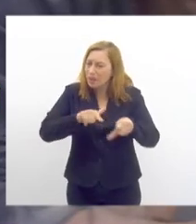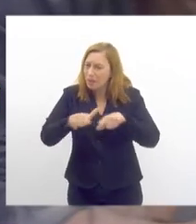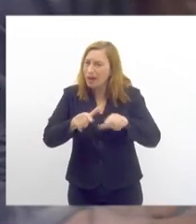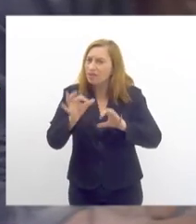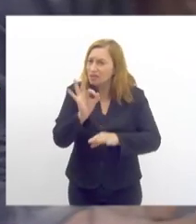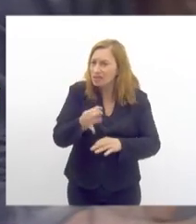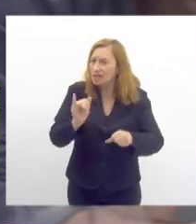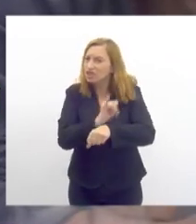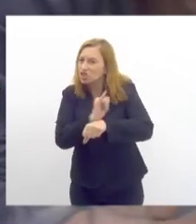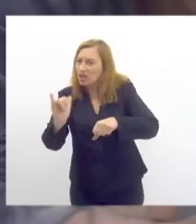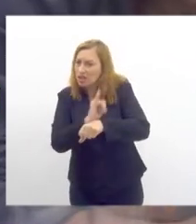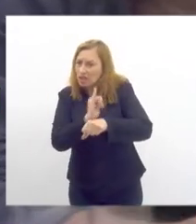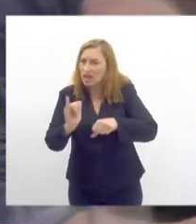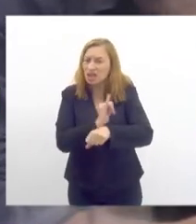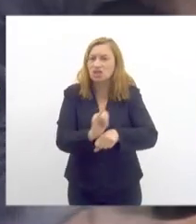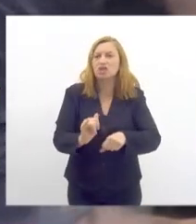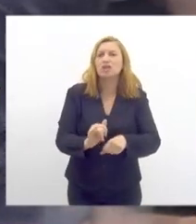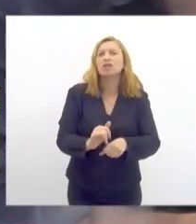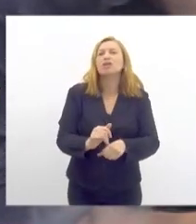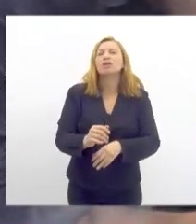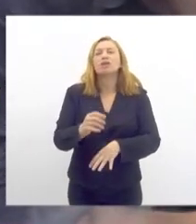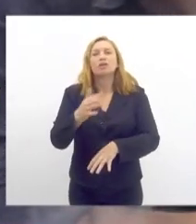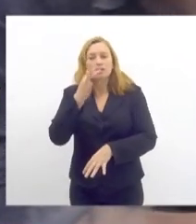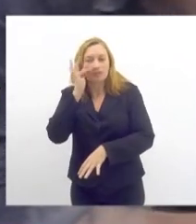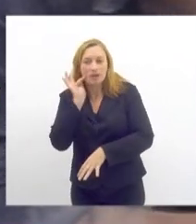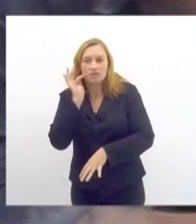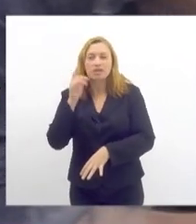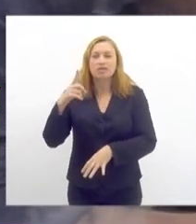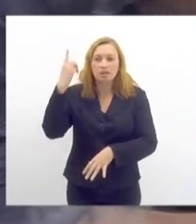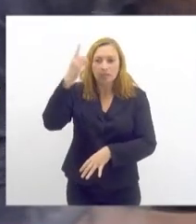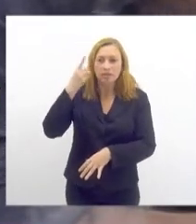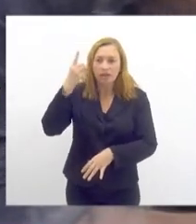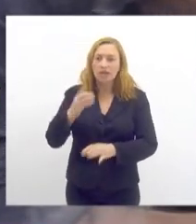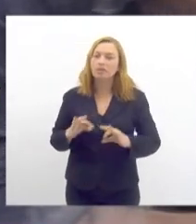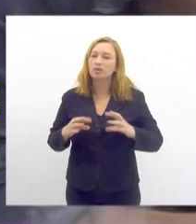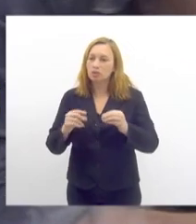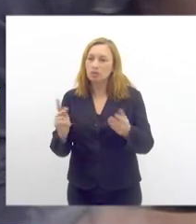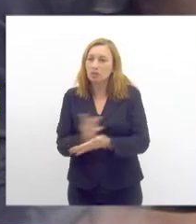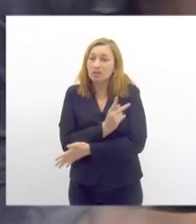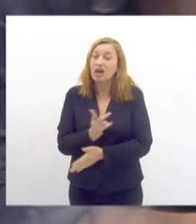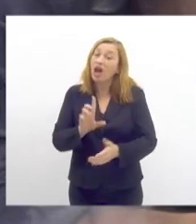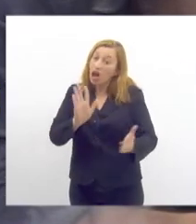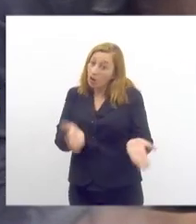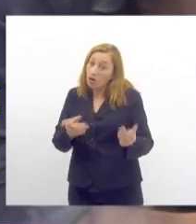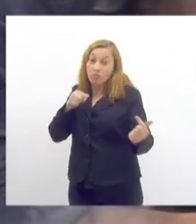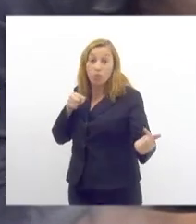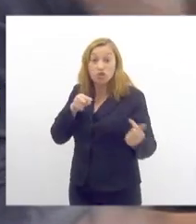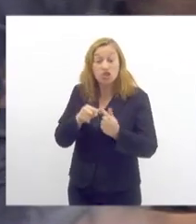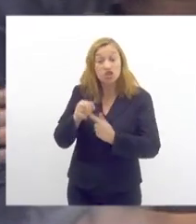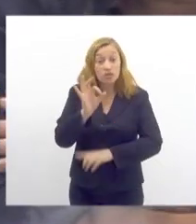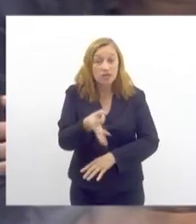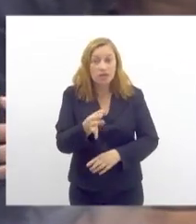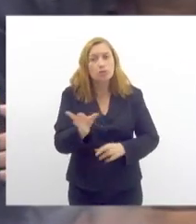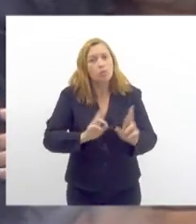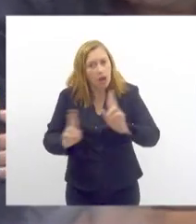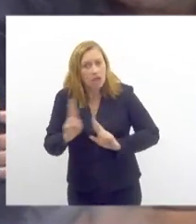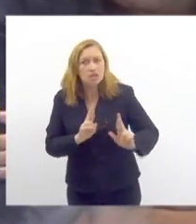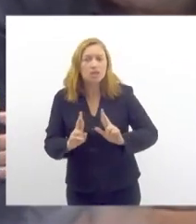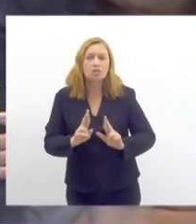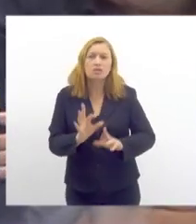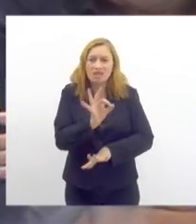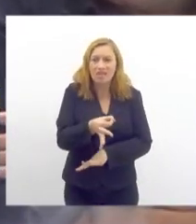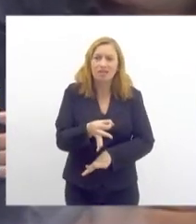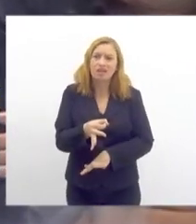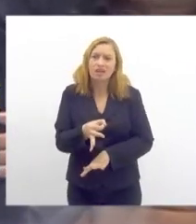a articulação do deputado Serafini, para que a audiência fosse antecipada. Agora, tentando chegar num objetivo. A gente tem uma relação, uma questão